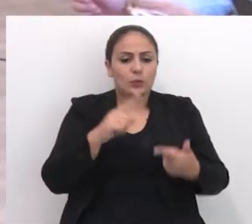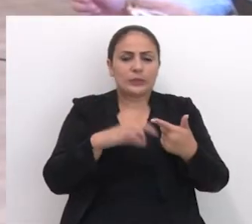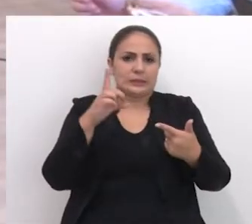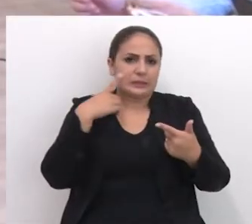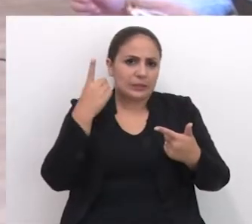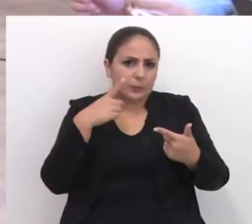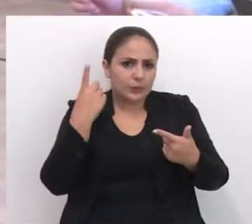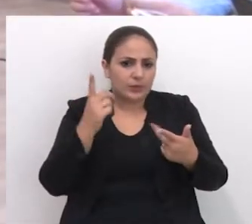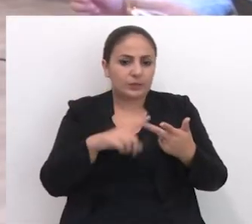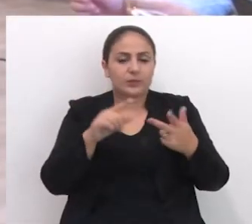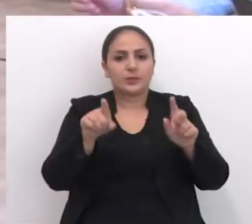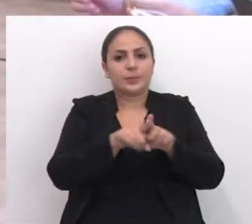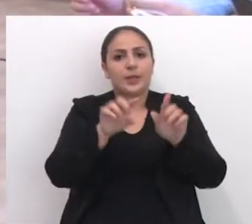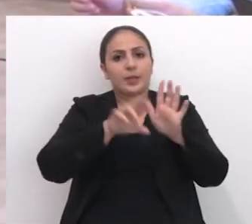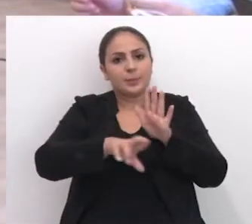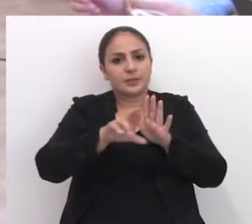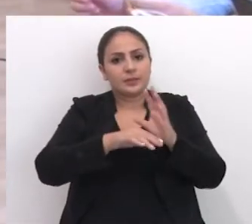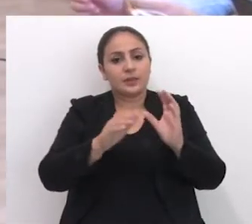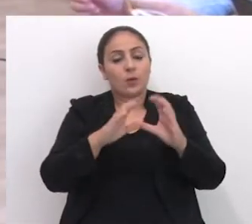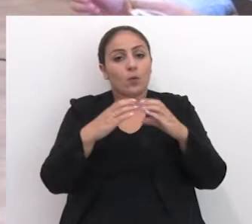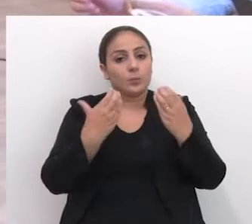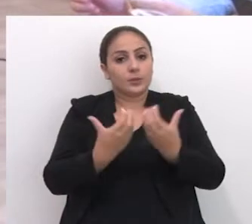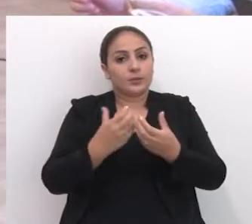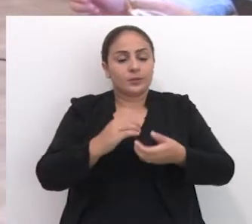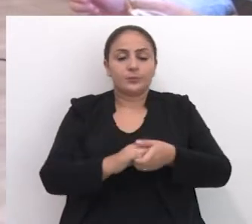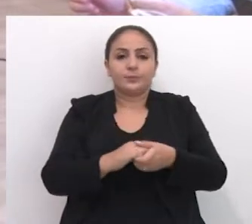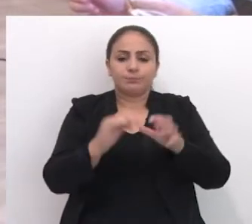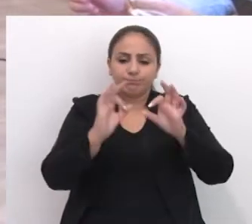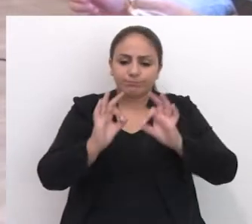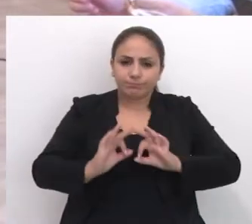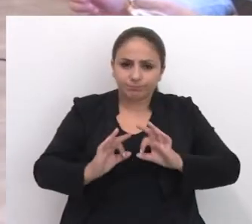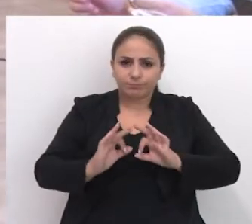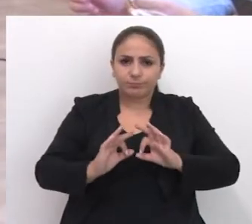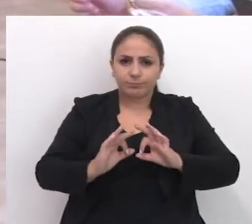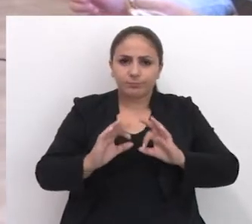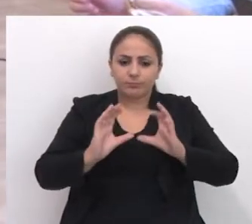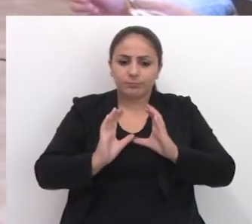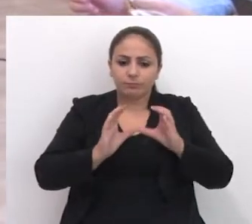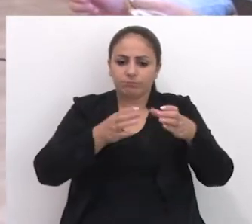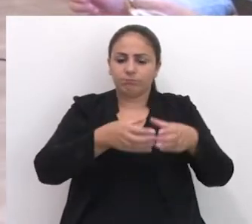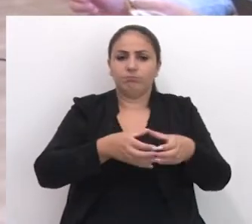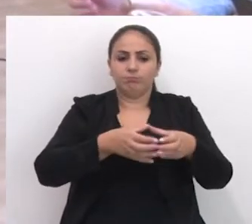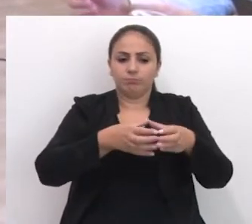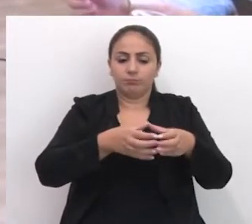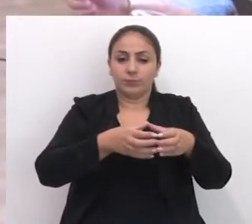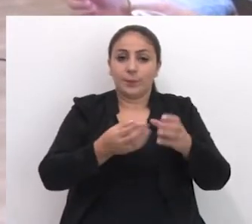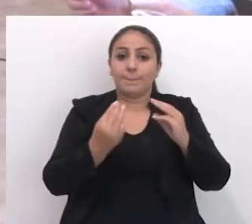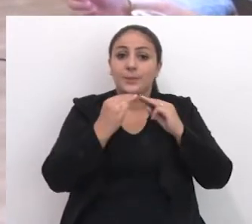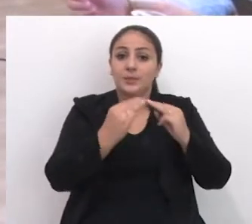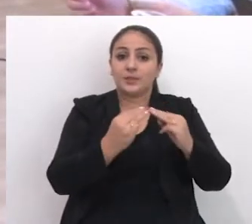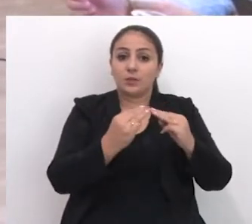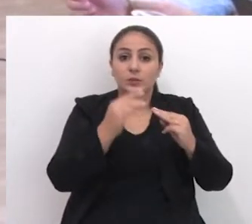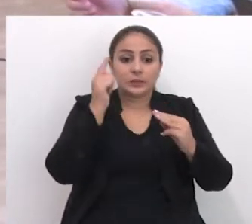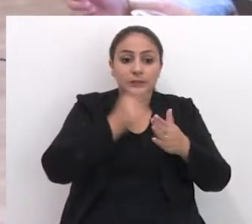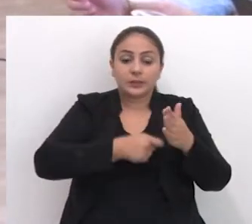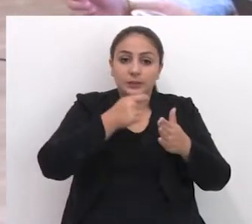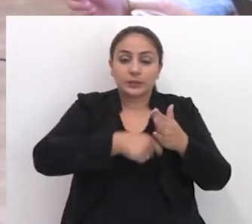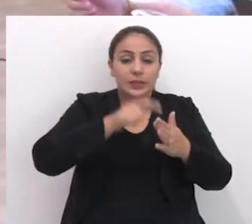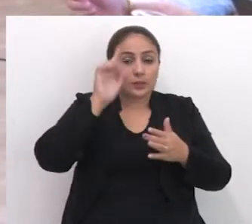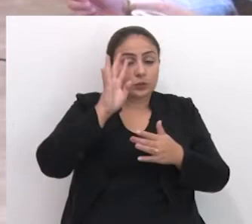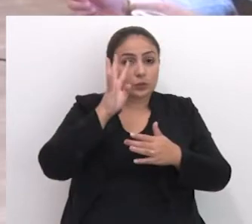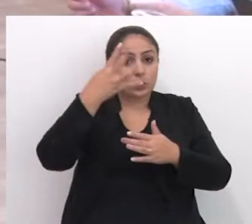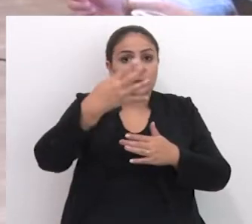Vereadores, deputados e representantes da comunidade organizaram uma força-tarefa em busca de uma